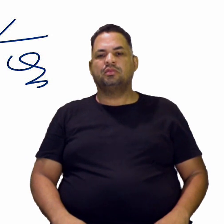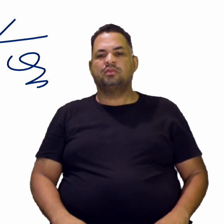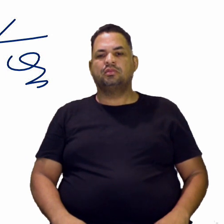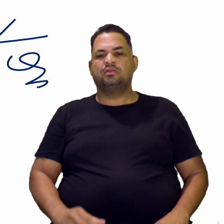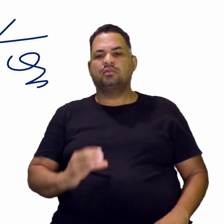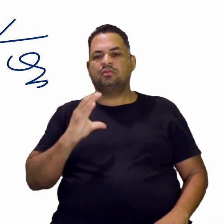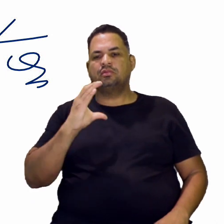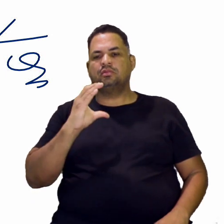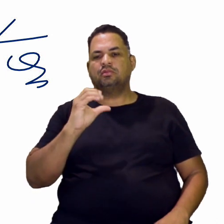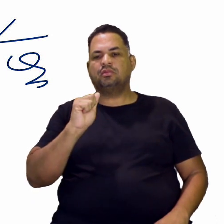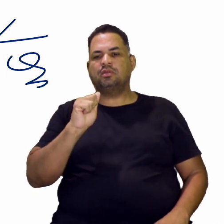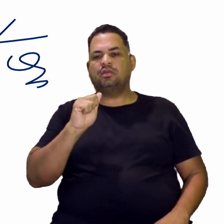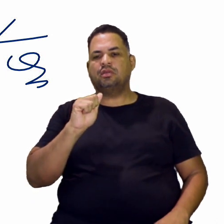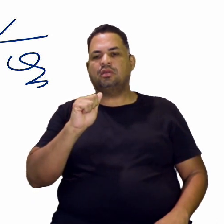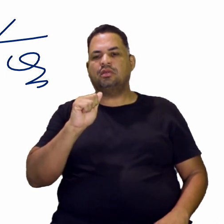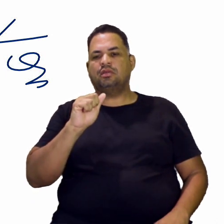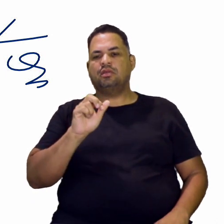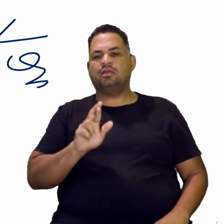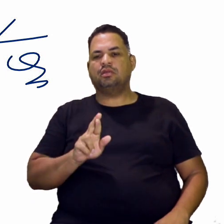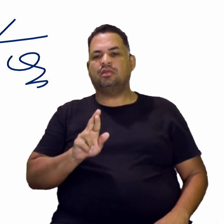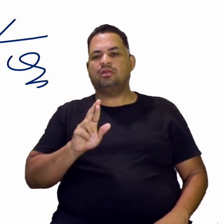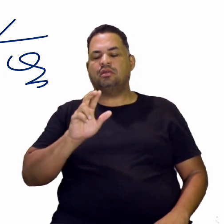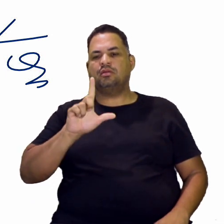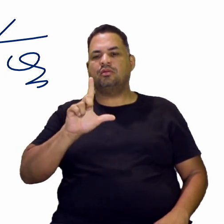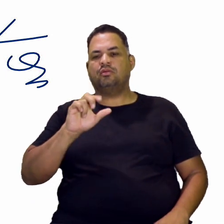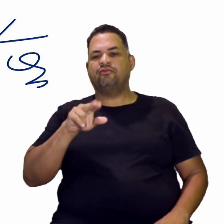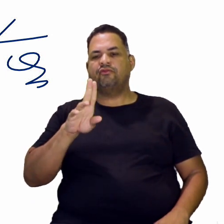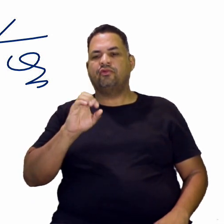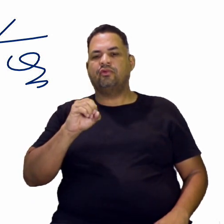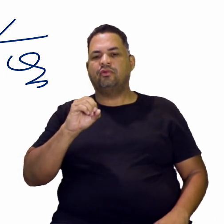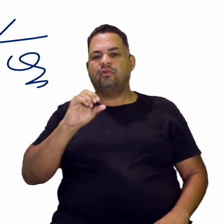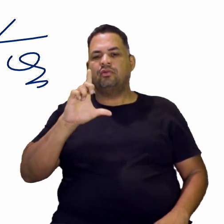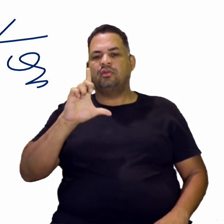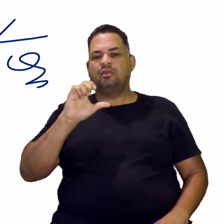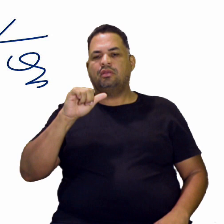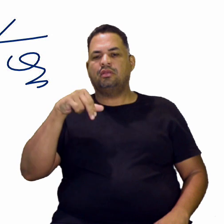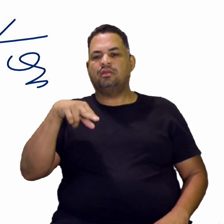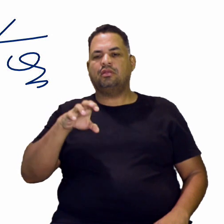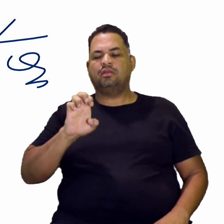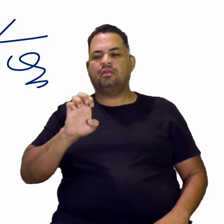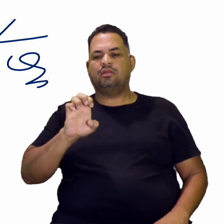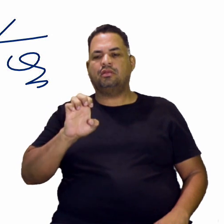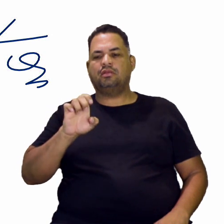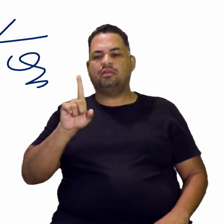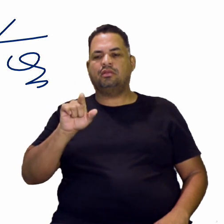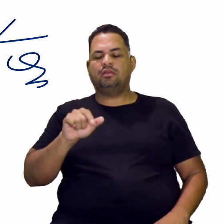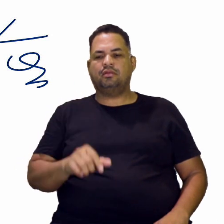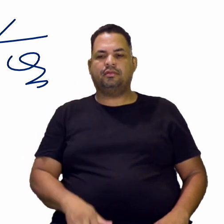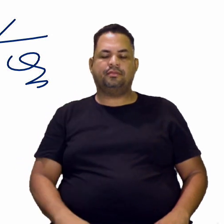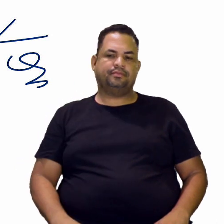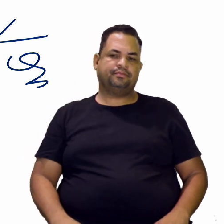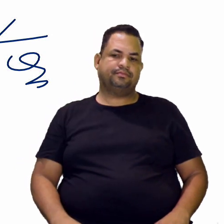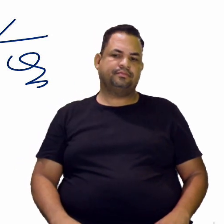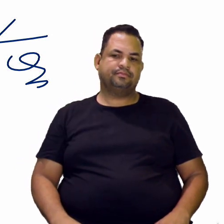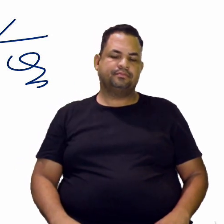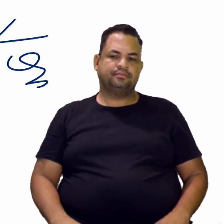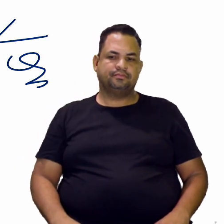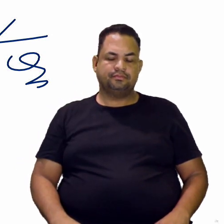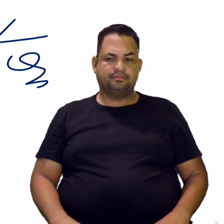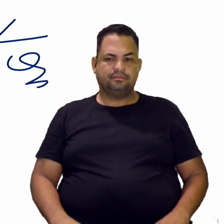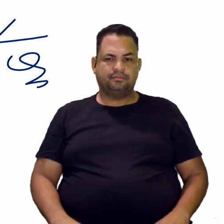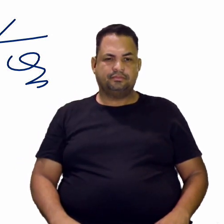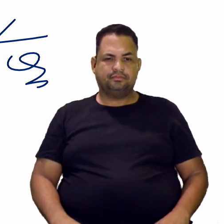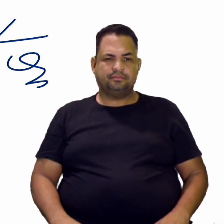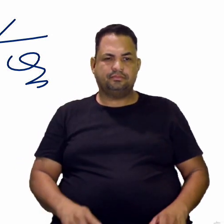Carl von Linné, que a gente conhece como Linneu, tá? Que a gente chama de Linneu na nossa língua. Então é